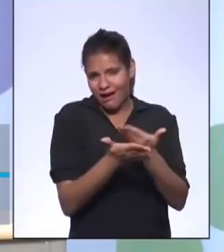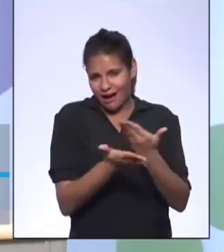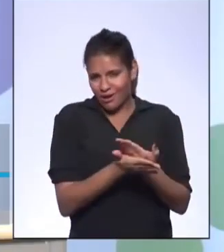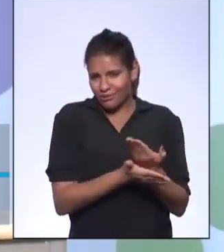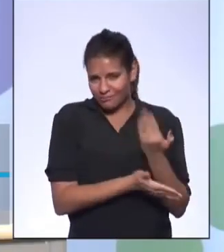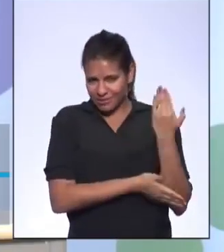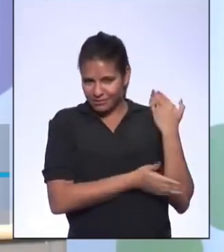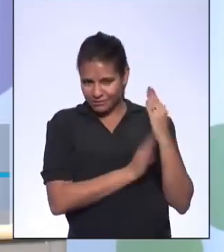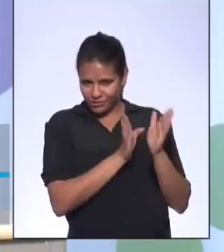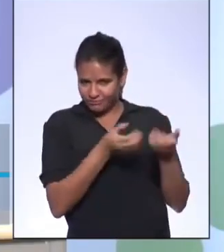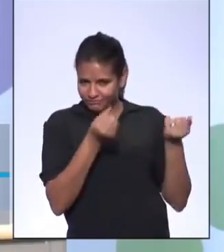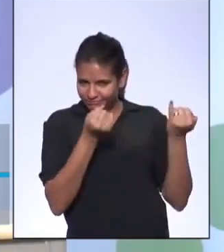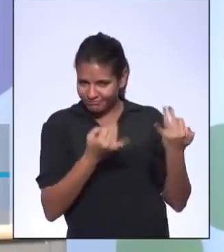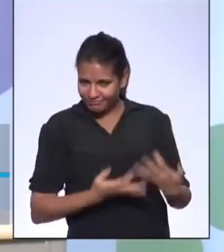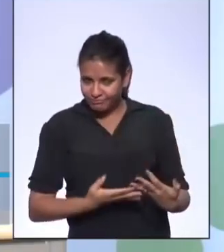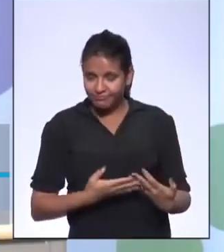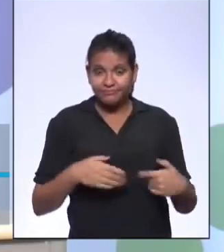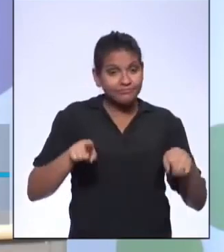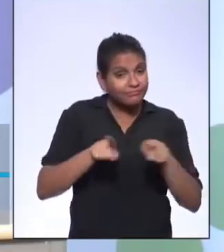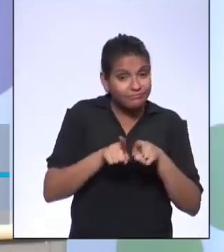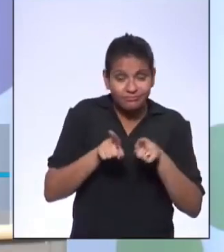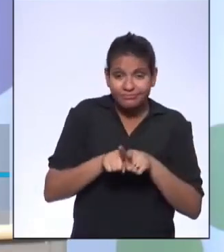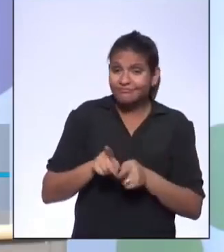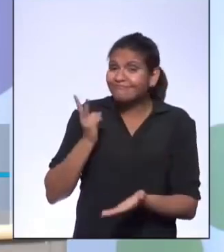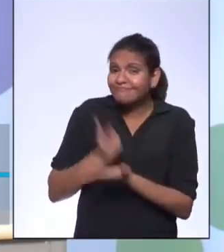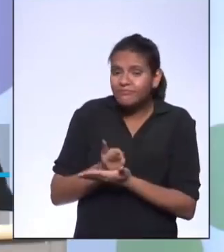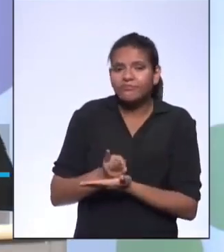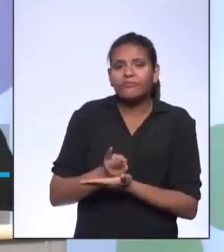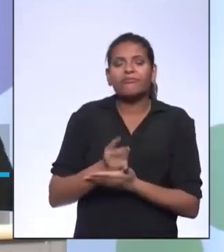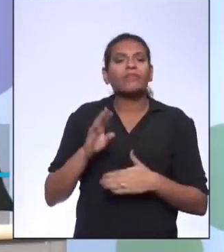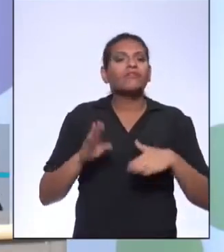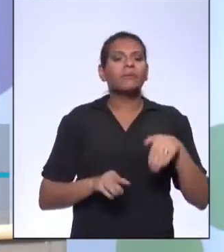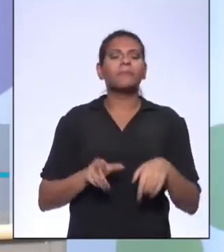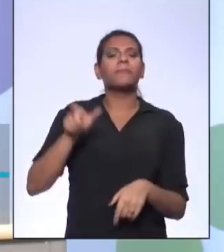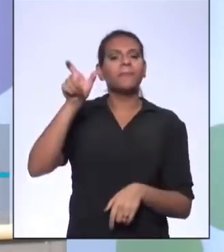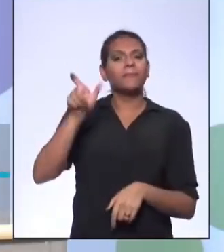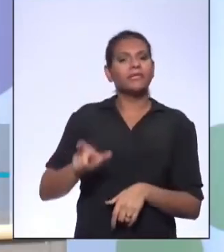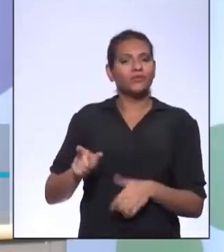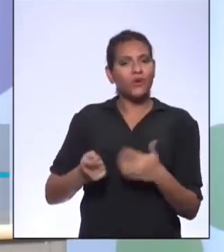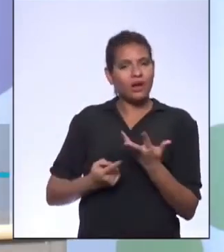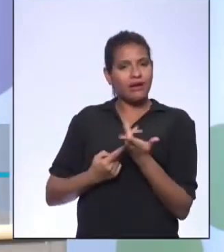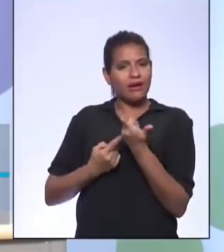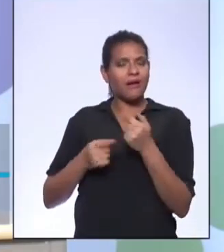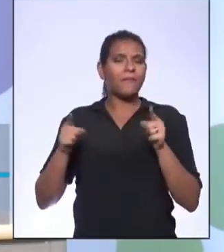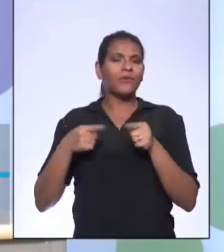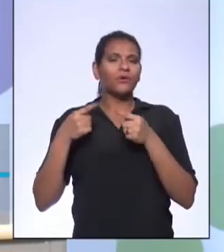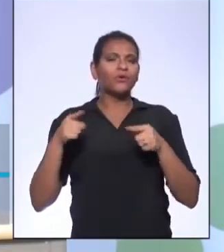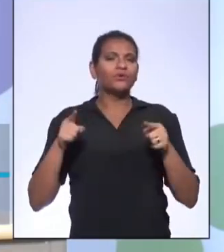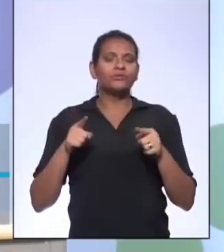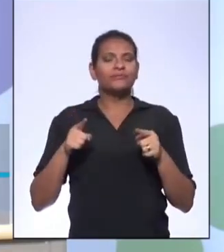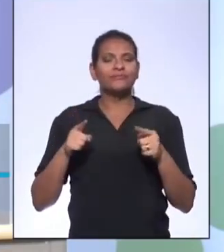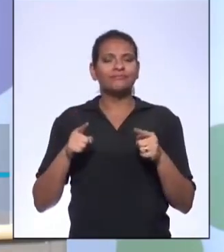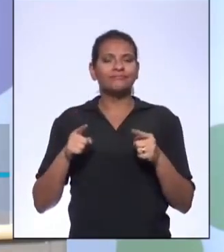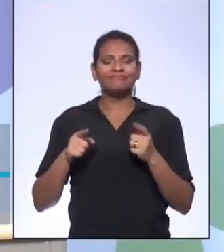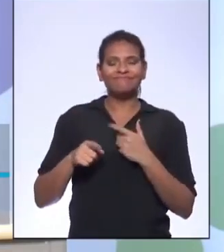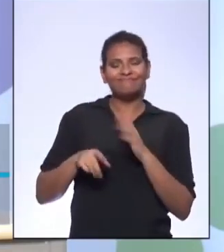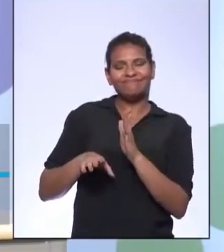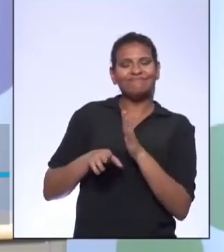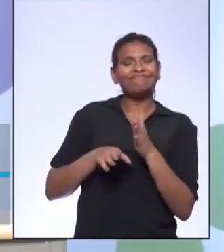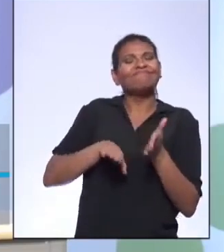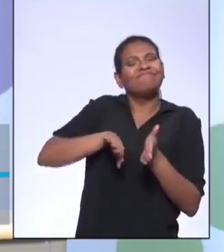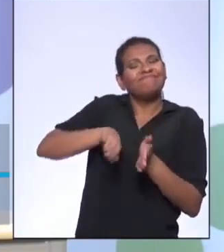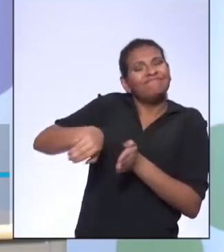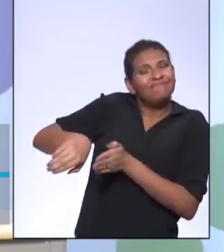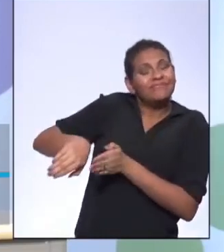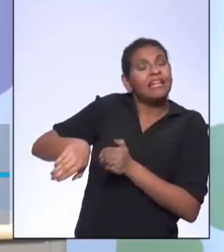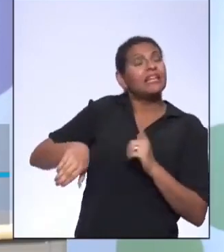a indústria, para o mercado. Então, vários artistas, eles ficam fora desse cenário de visibilidade, porque a